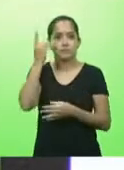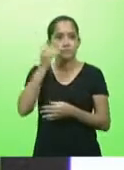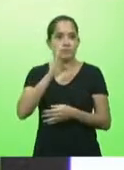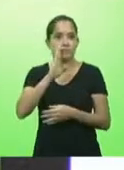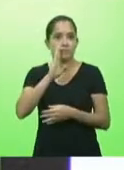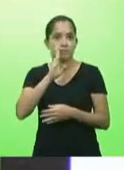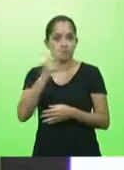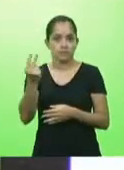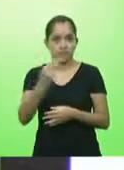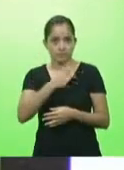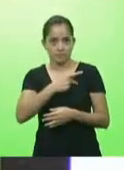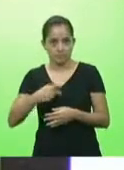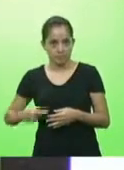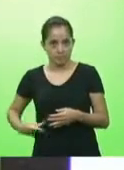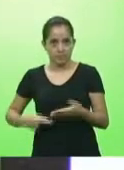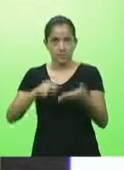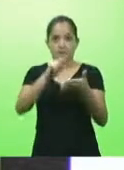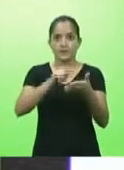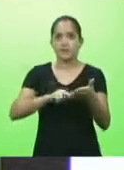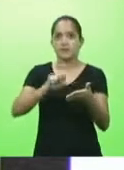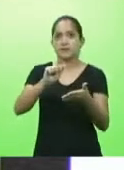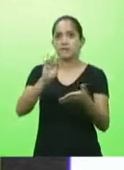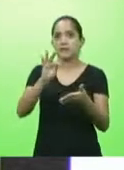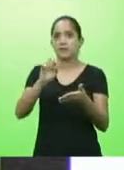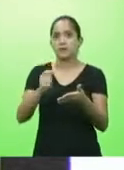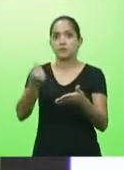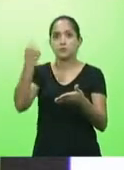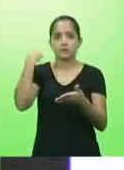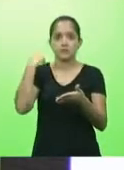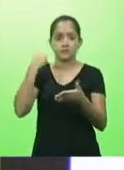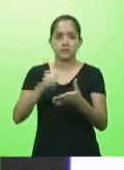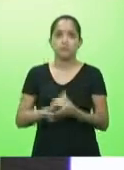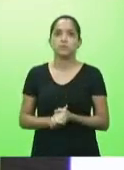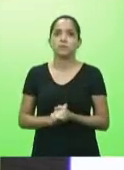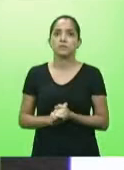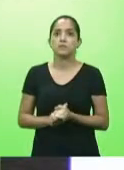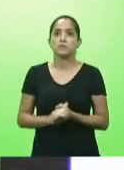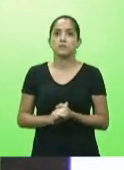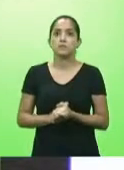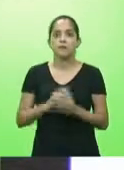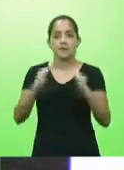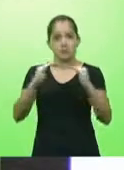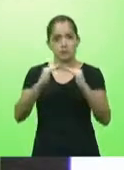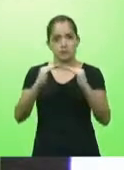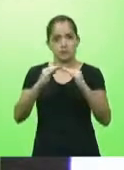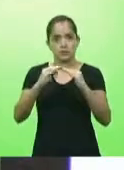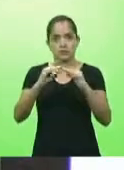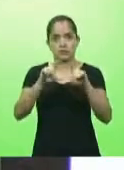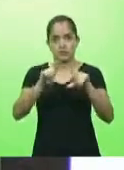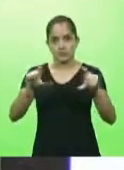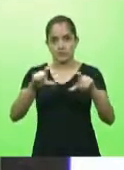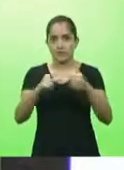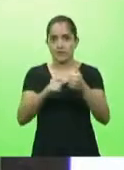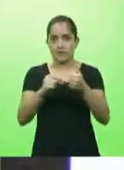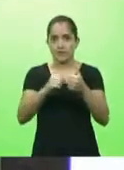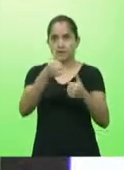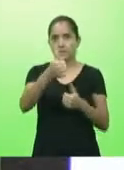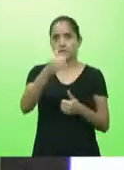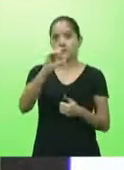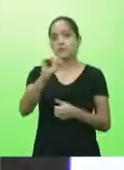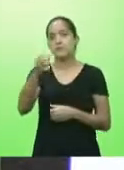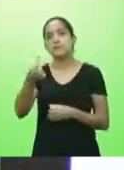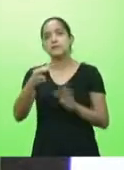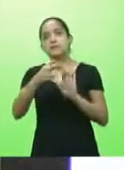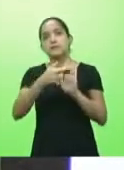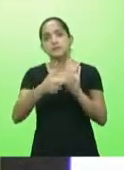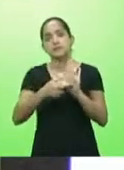-presidente, para proceder à leitura da ata da sessão anterior, que, em consonância com a palavra com o primeiro do artigo 106 do Regimento Interno,